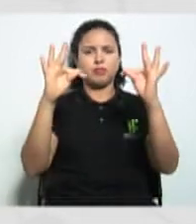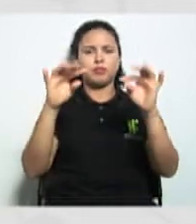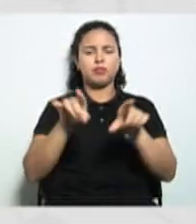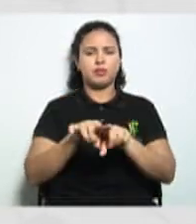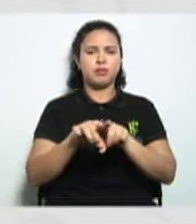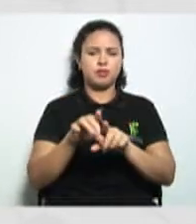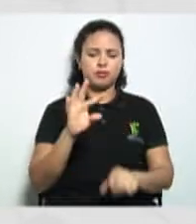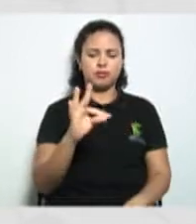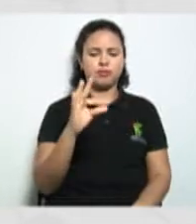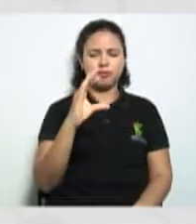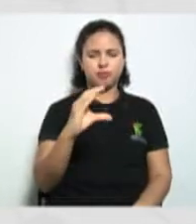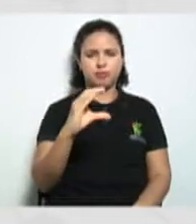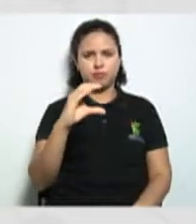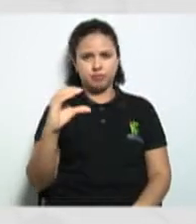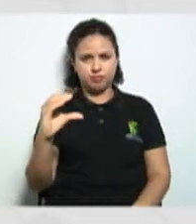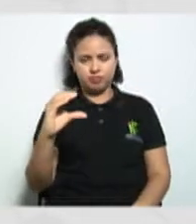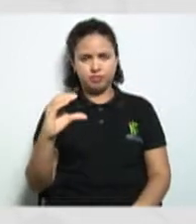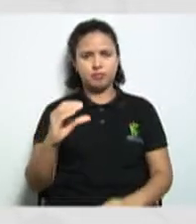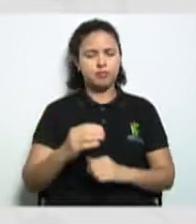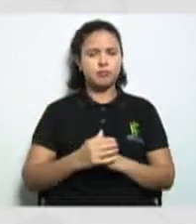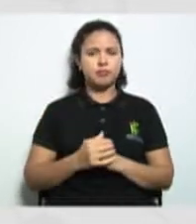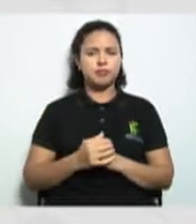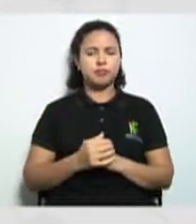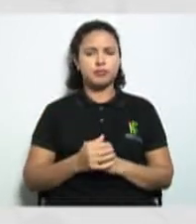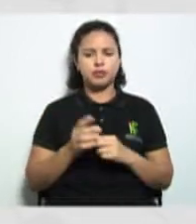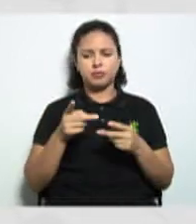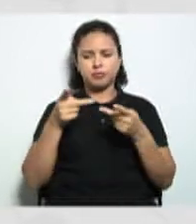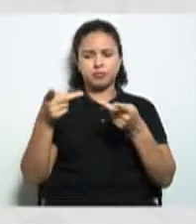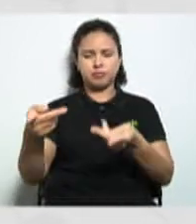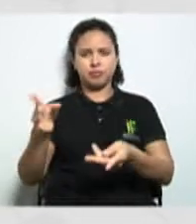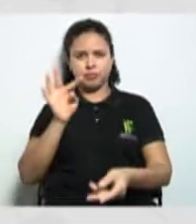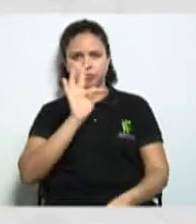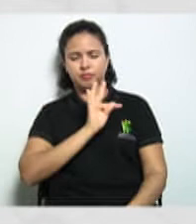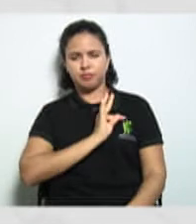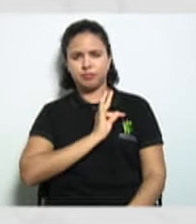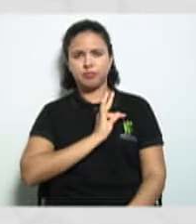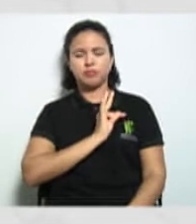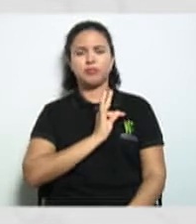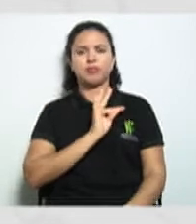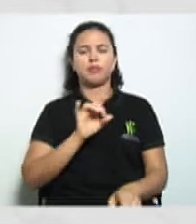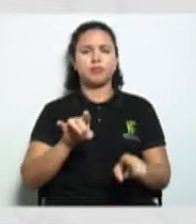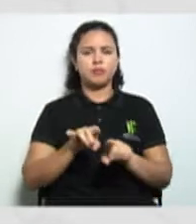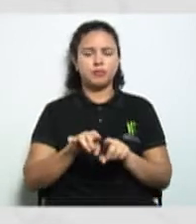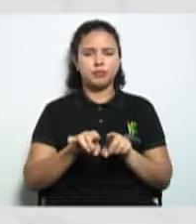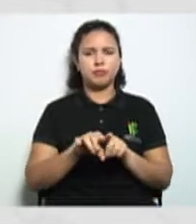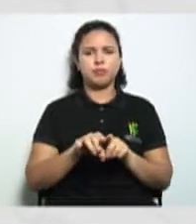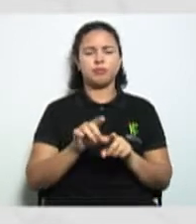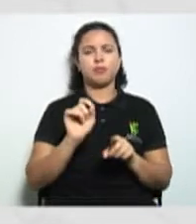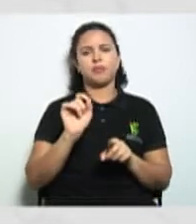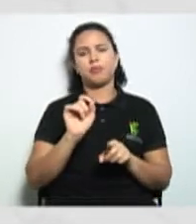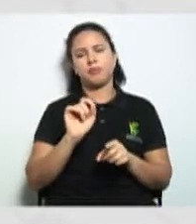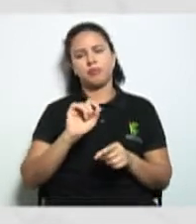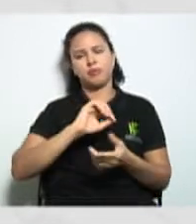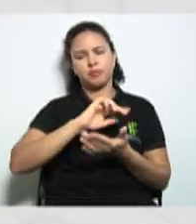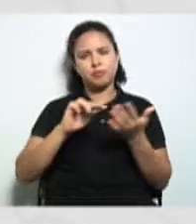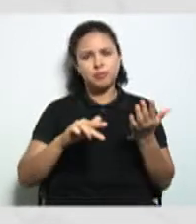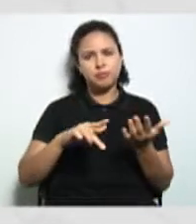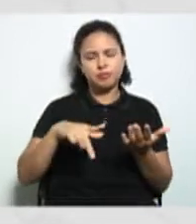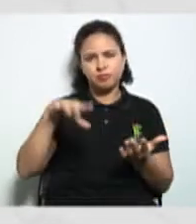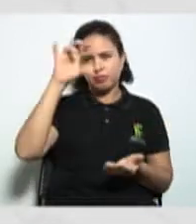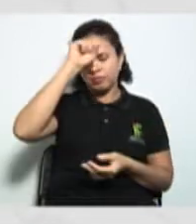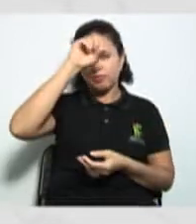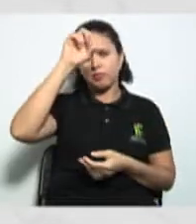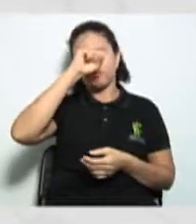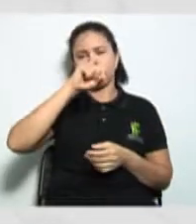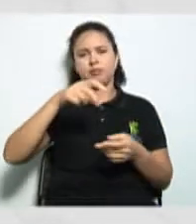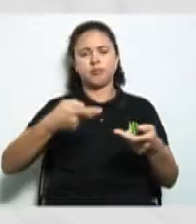de conclusão de curso, a visita técnica, programas de aprendizagem, projeto de